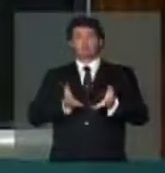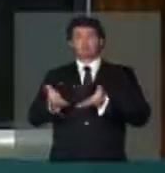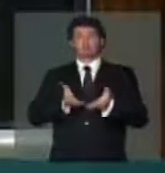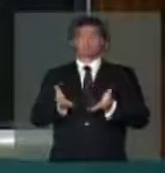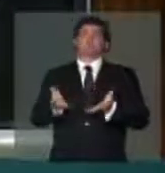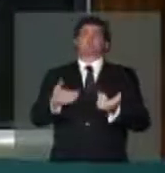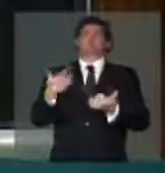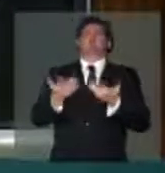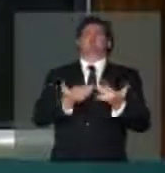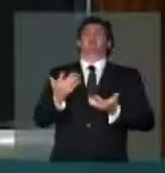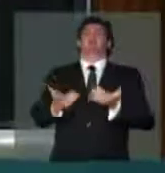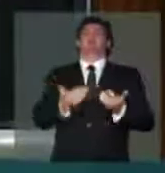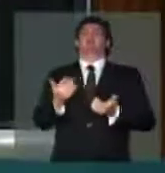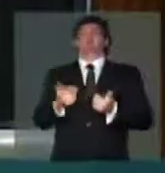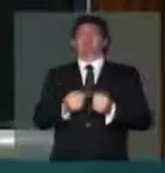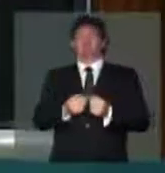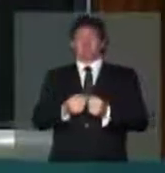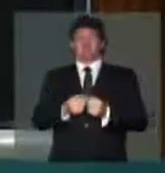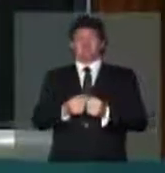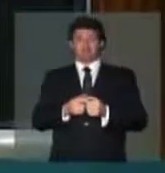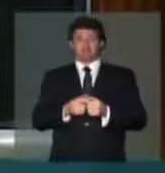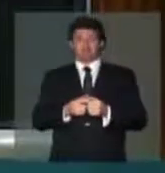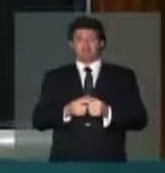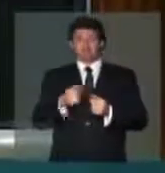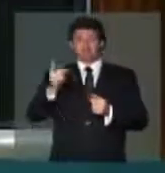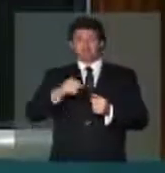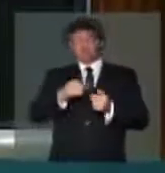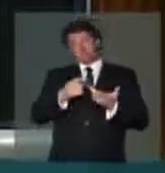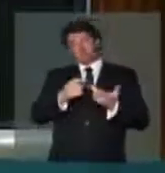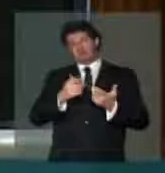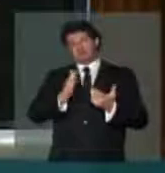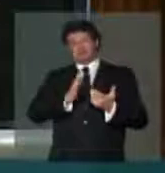tratado como o patinho feio